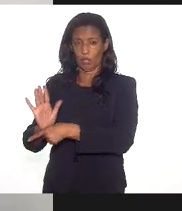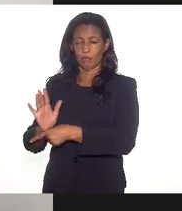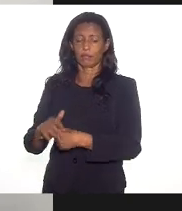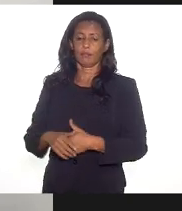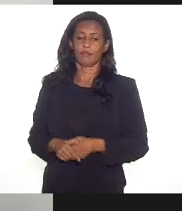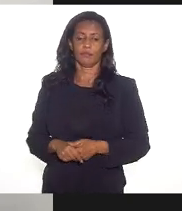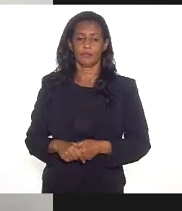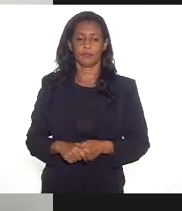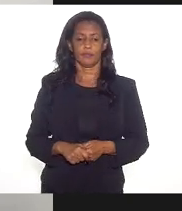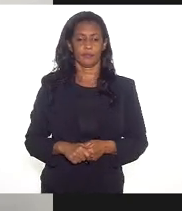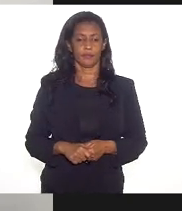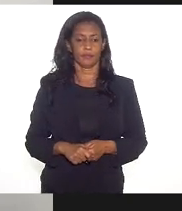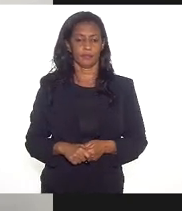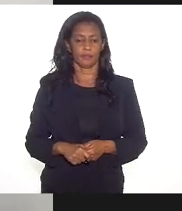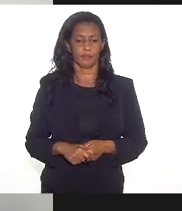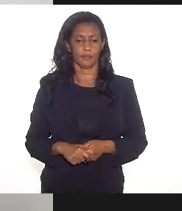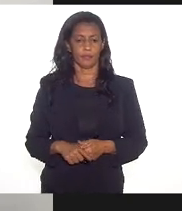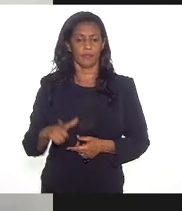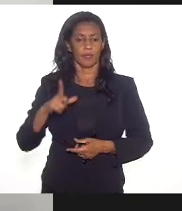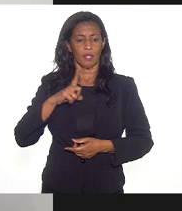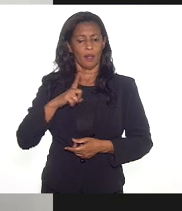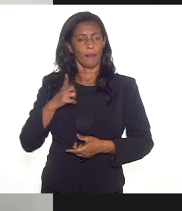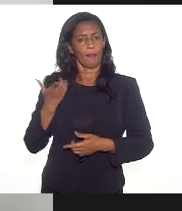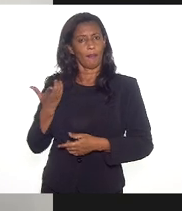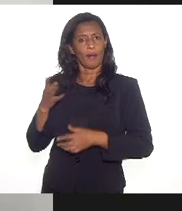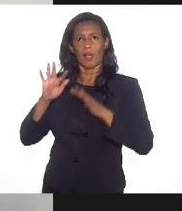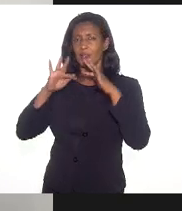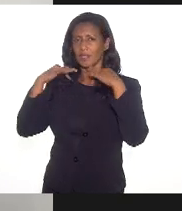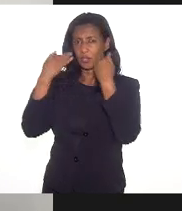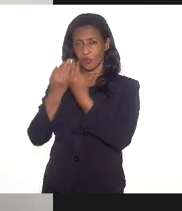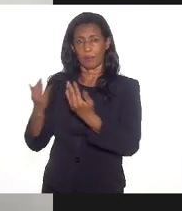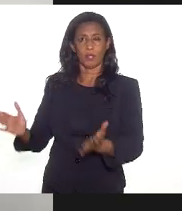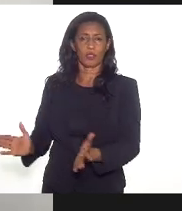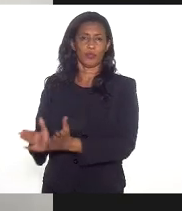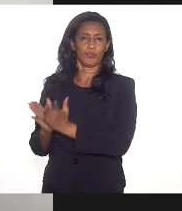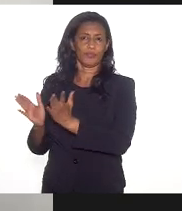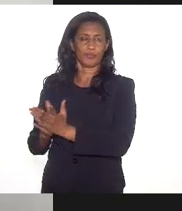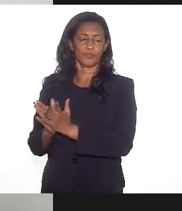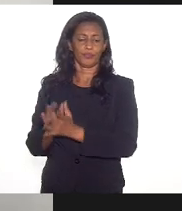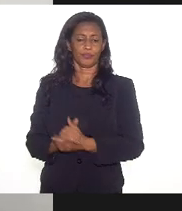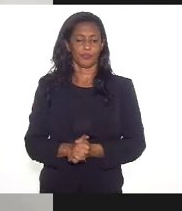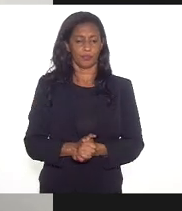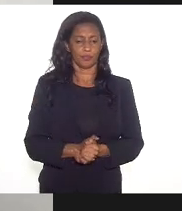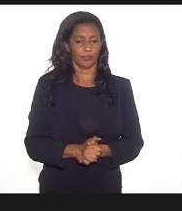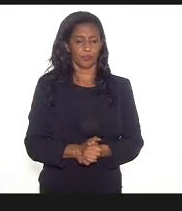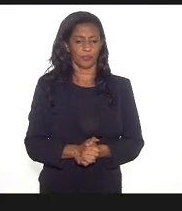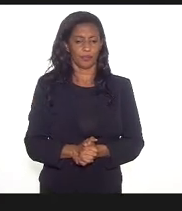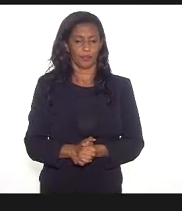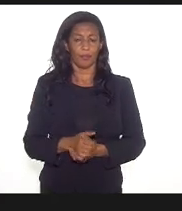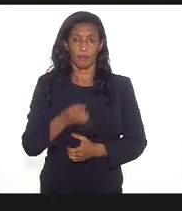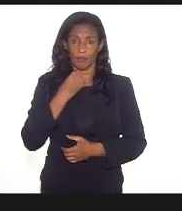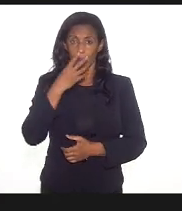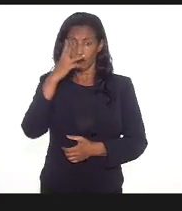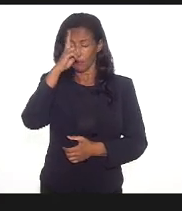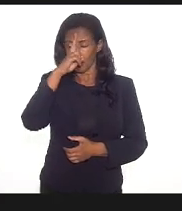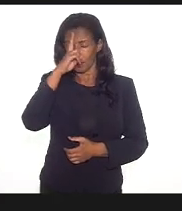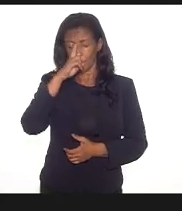menores, para atendimento dessas famílias vulneráveis. Bem lembrado, Célia